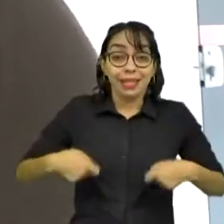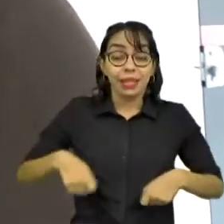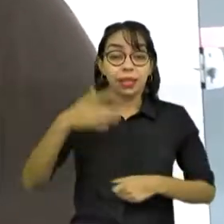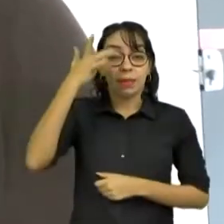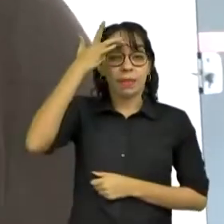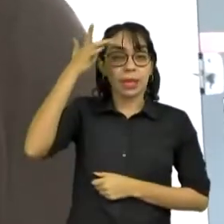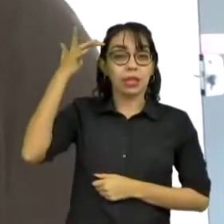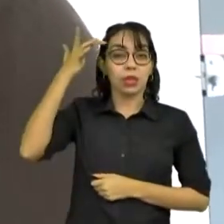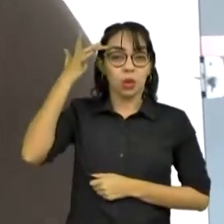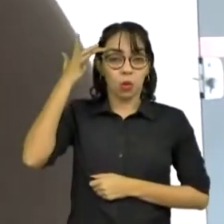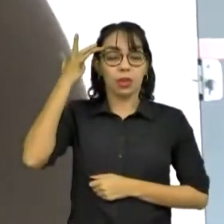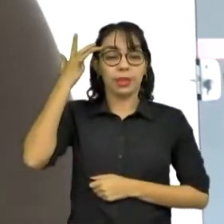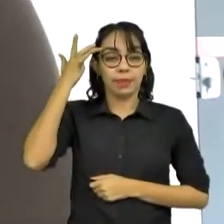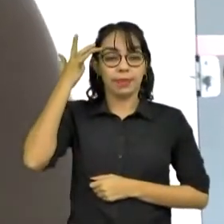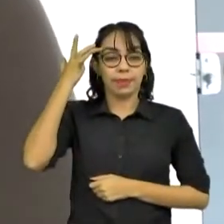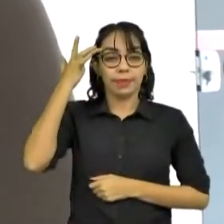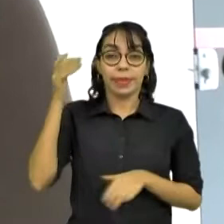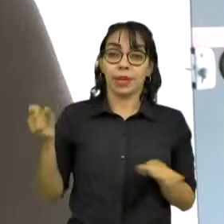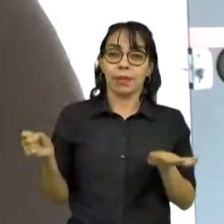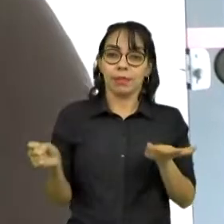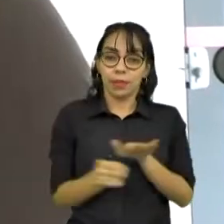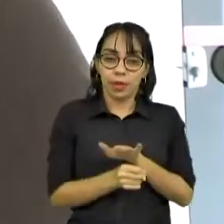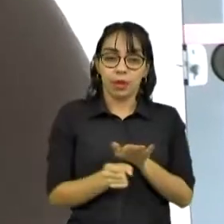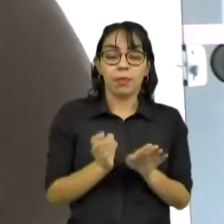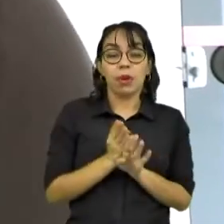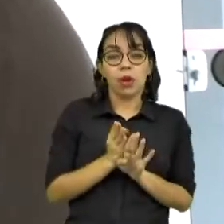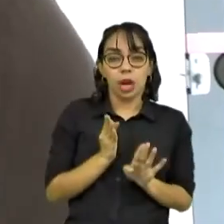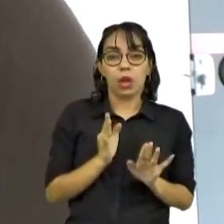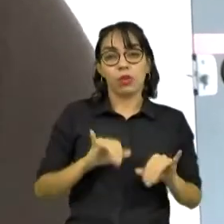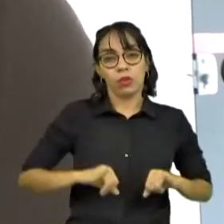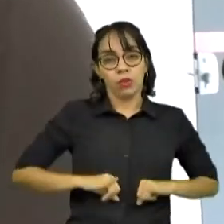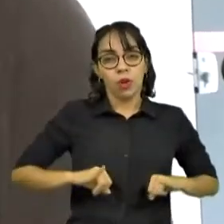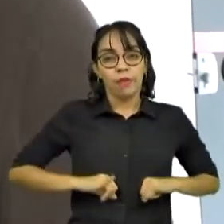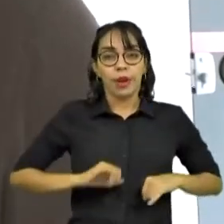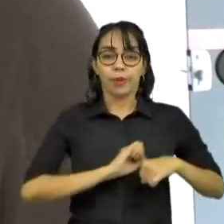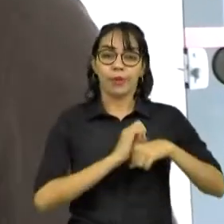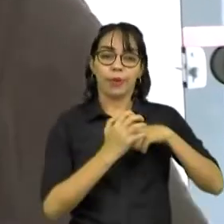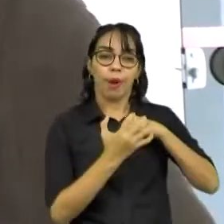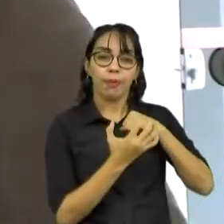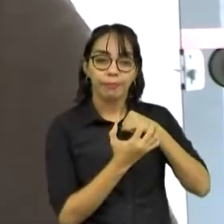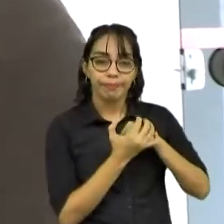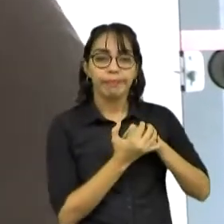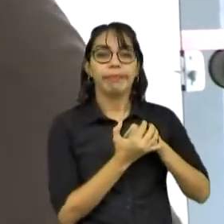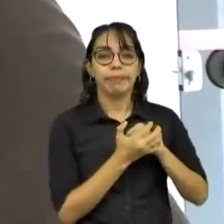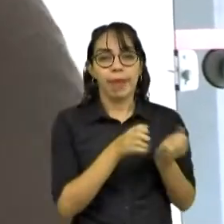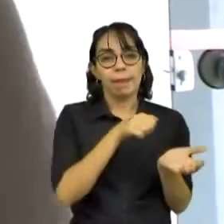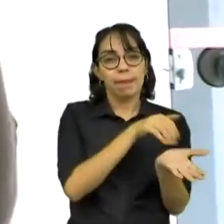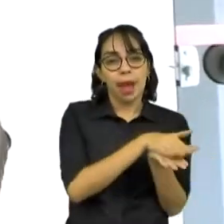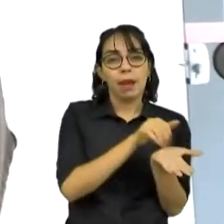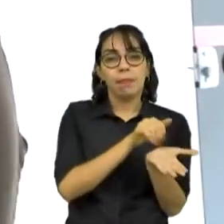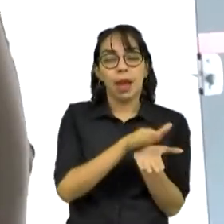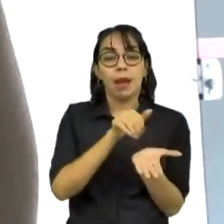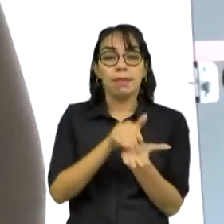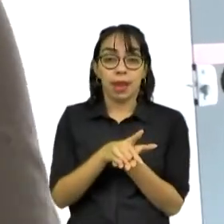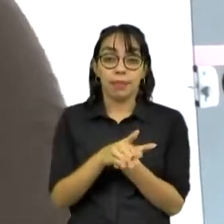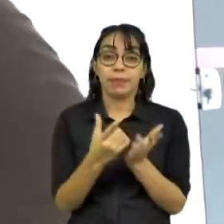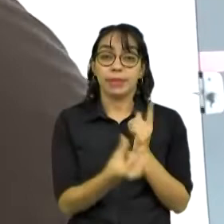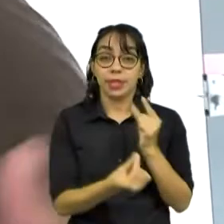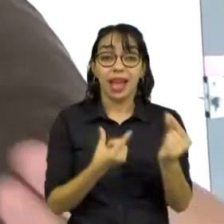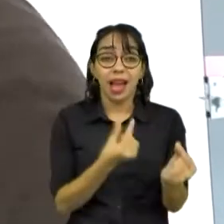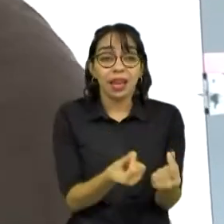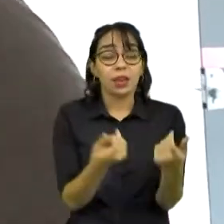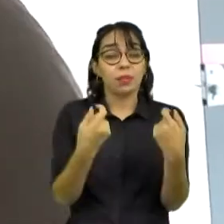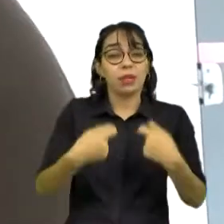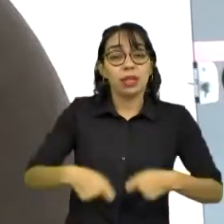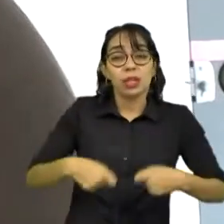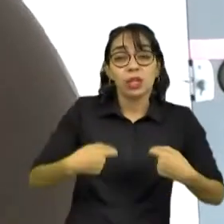muito em mão de obra. A gente sofreu muito agora, com esse pós-pandemia, na retomada, com mão de obra. Muita mão de obra saiu desse setor, né? Se virou em